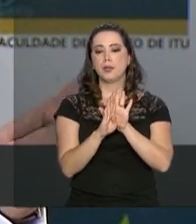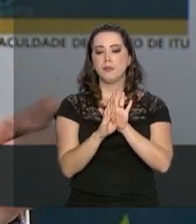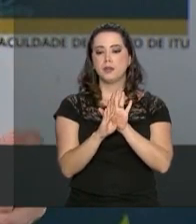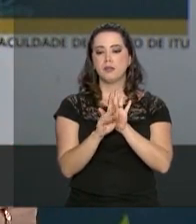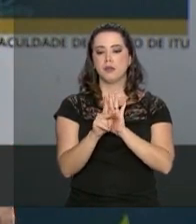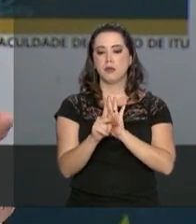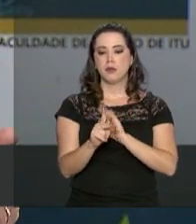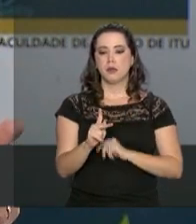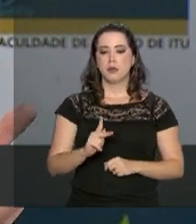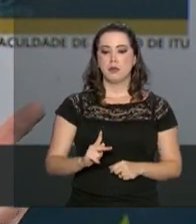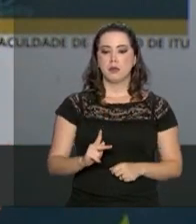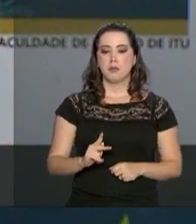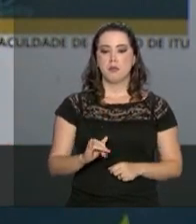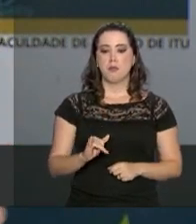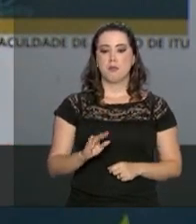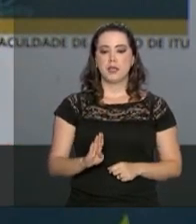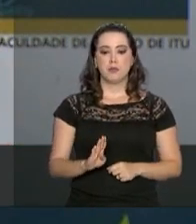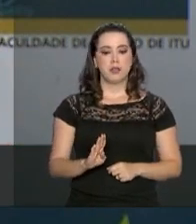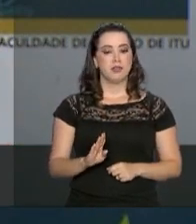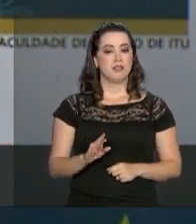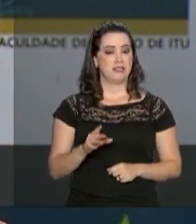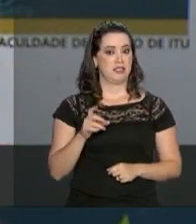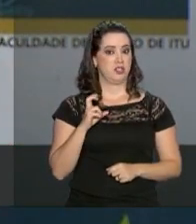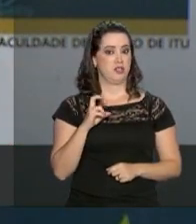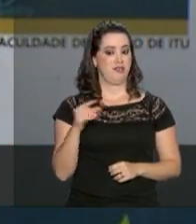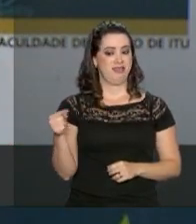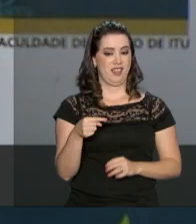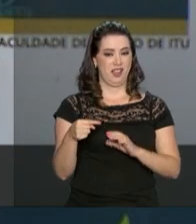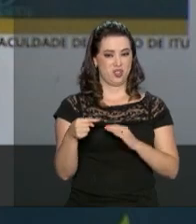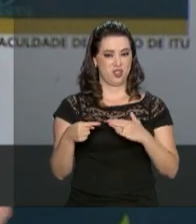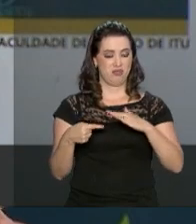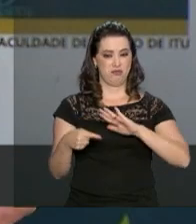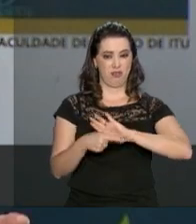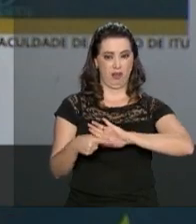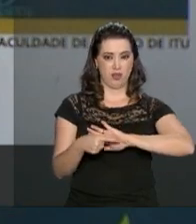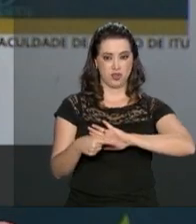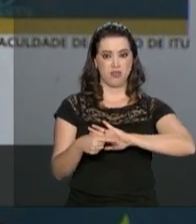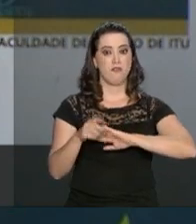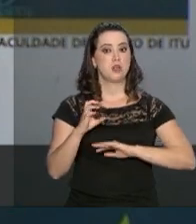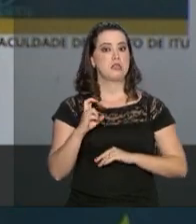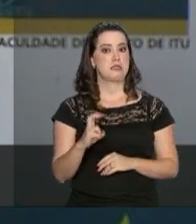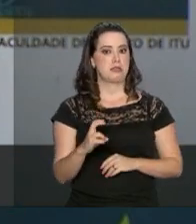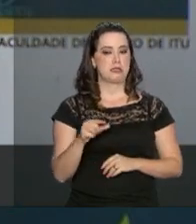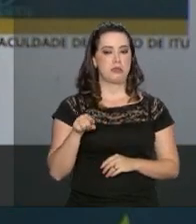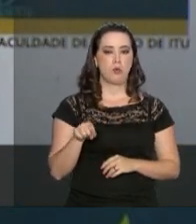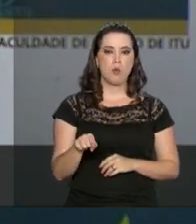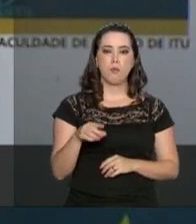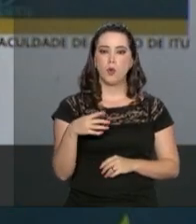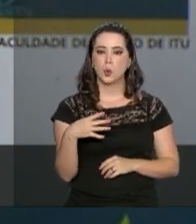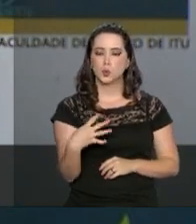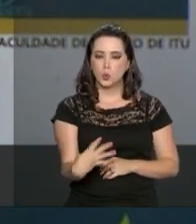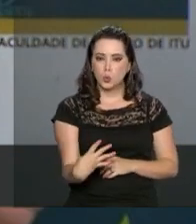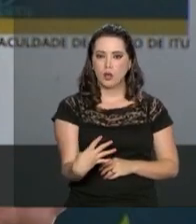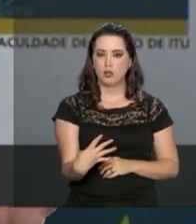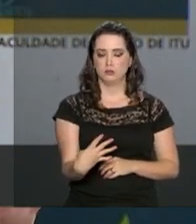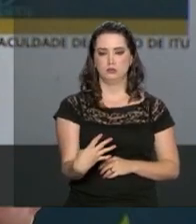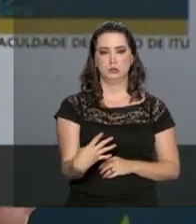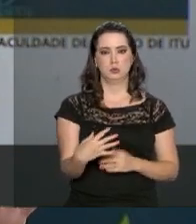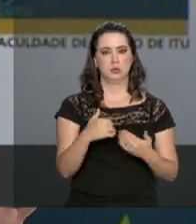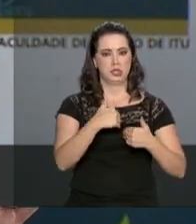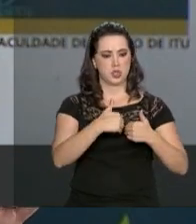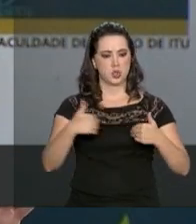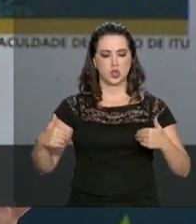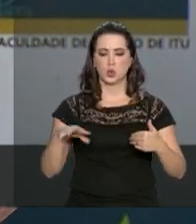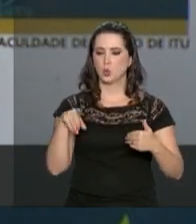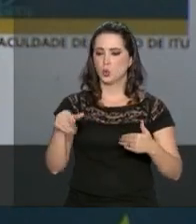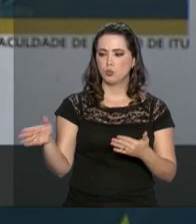Né? Produto interno bruto é aquele resultado das receitas do país, excluídos os juros.